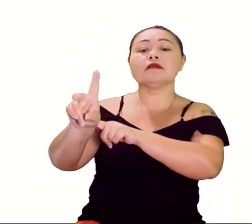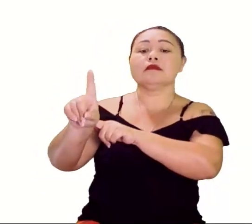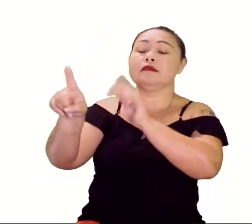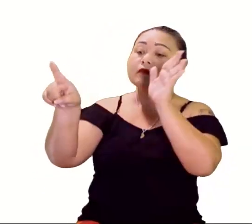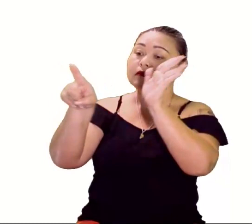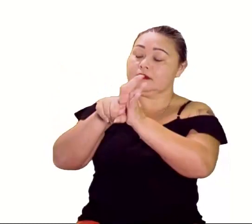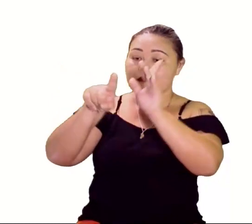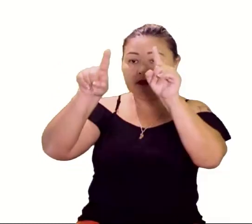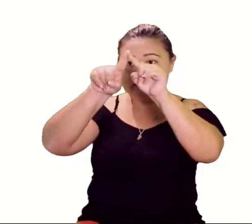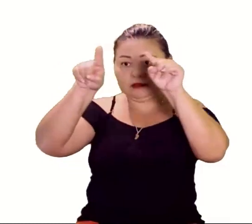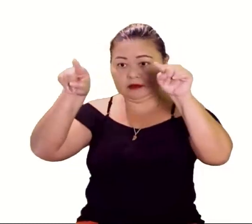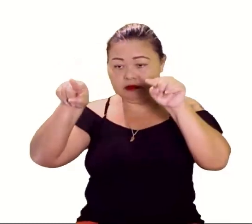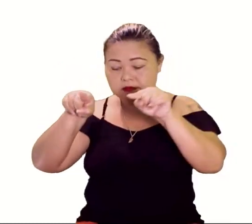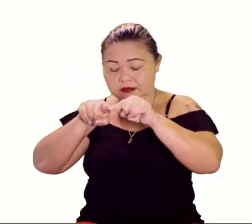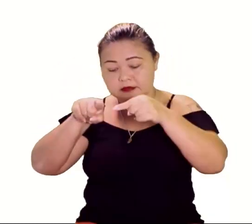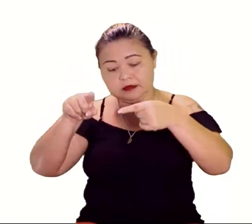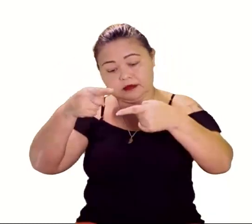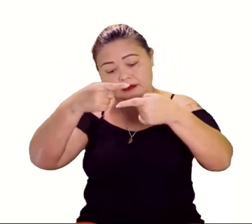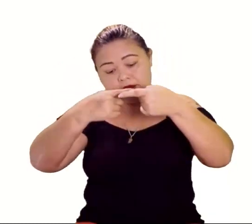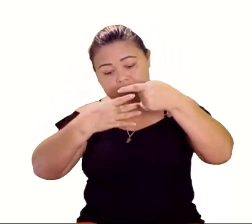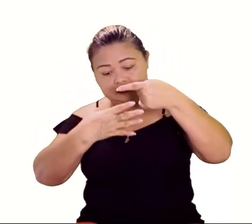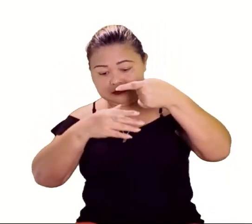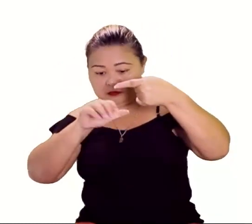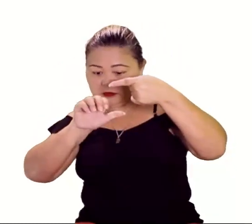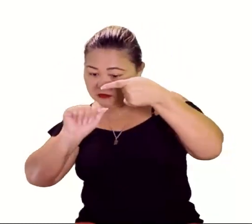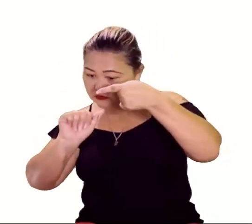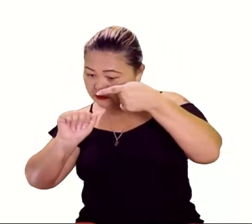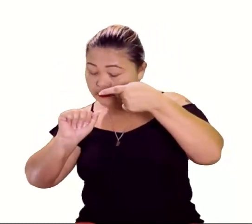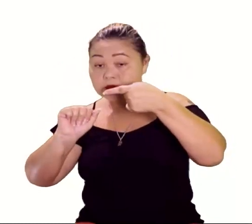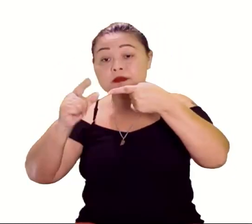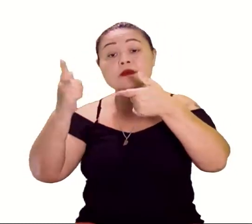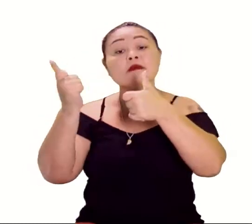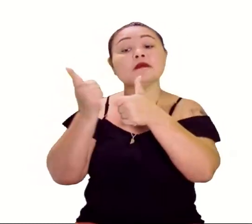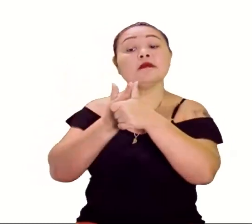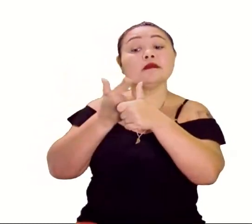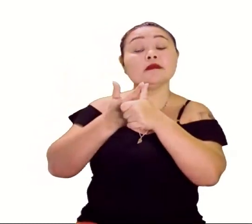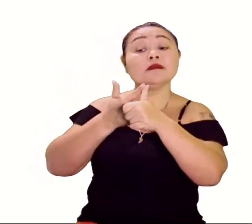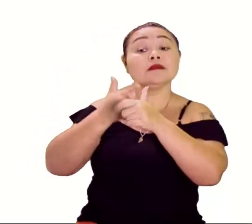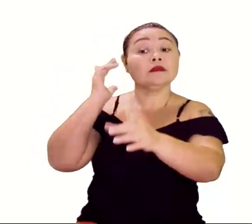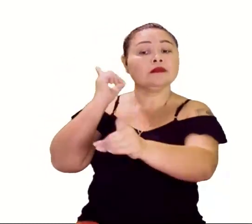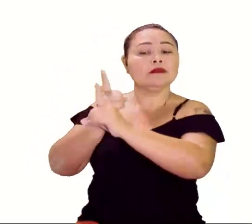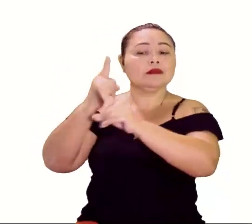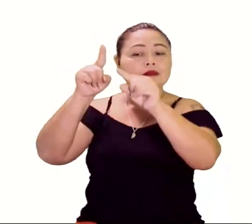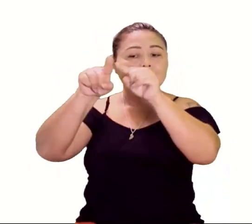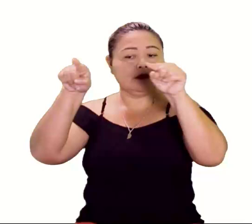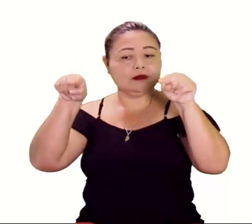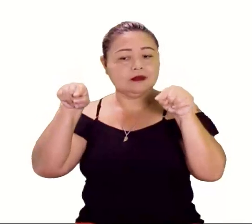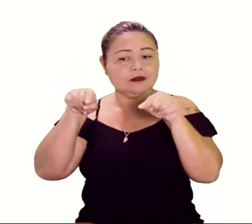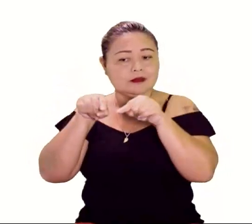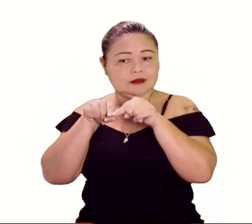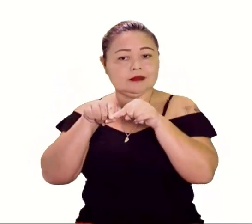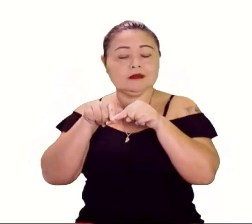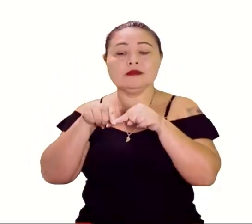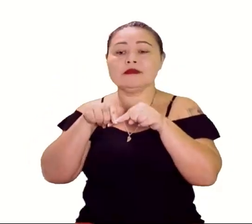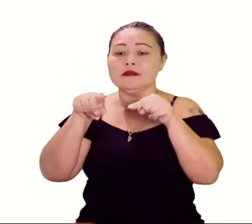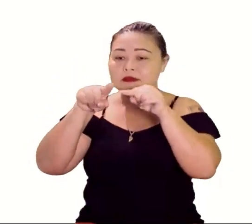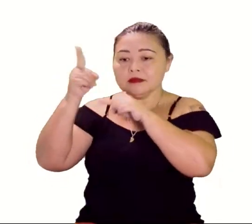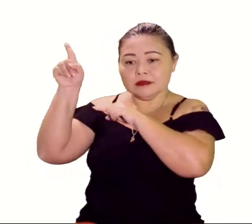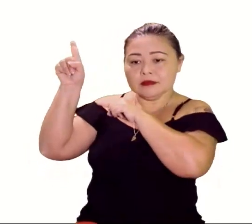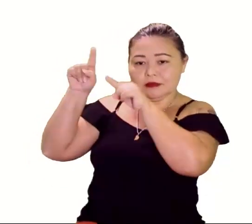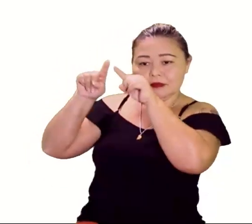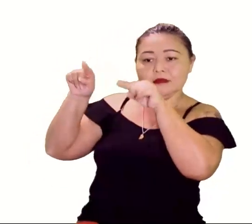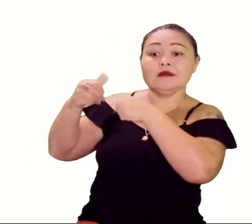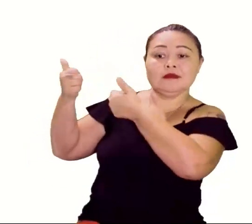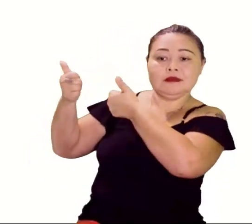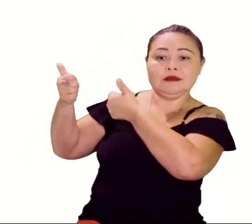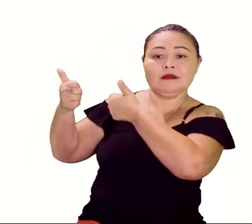menos delta sobre 4A. Então, primeiramente, vamos ter que achar o delta, né? Então, o meu delta, vamos fazer aqui no cantinho,